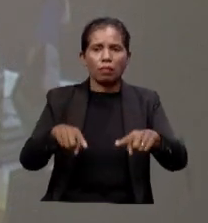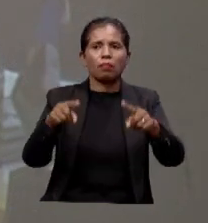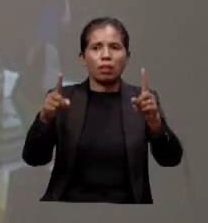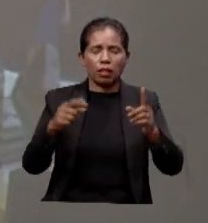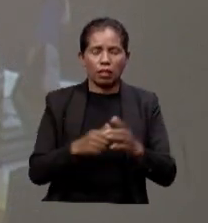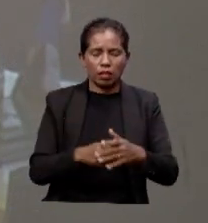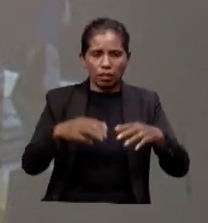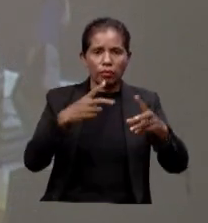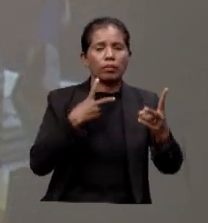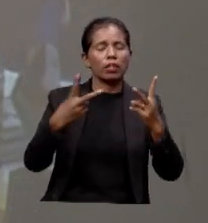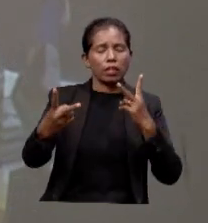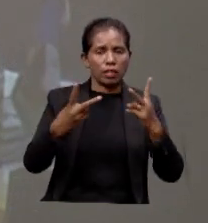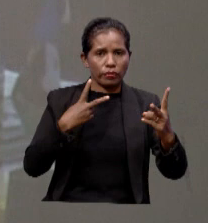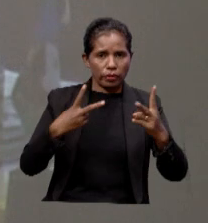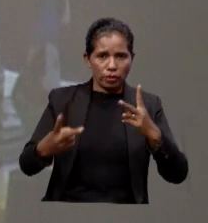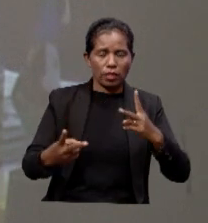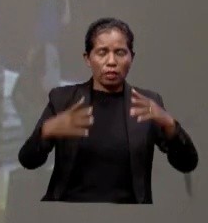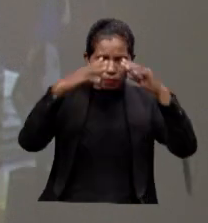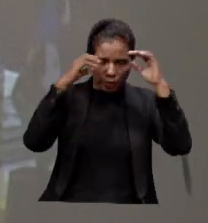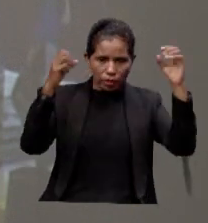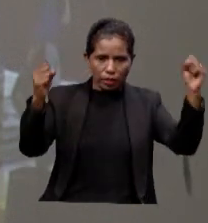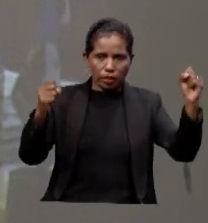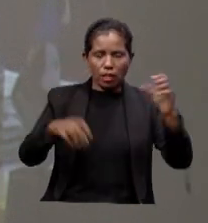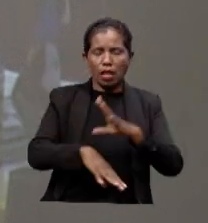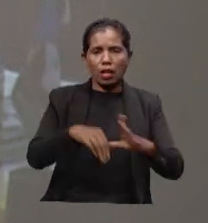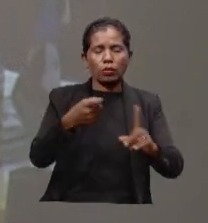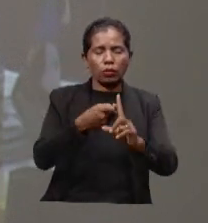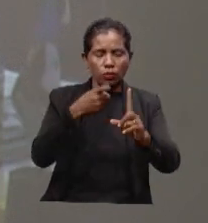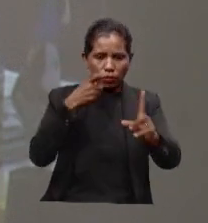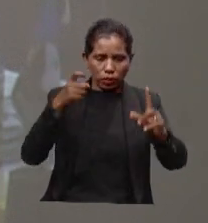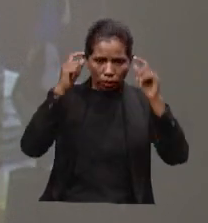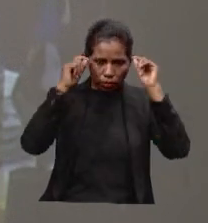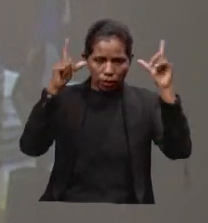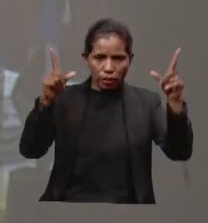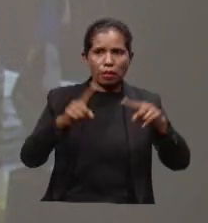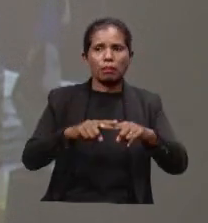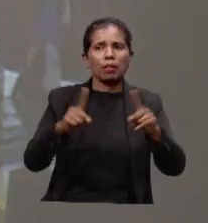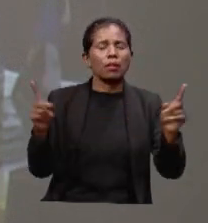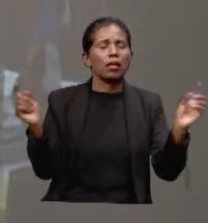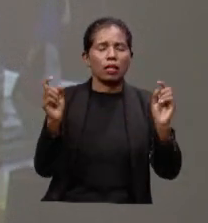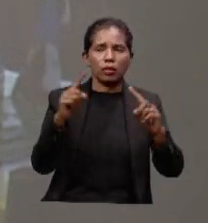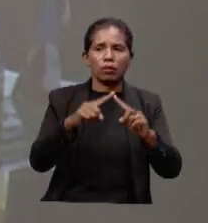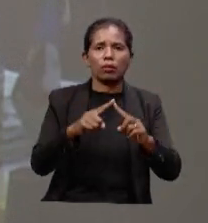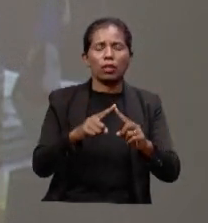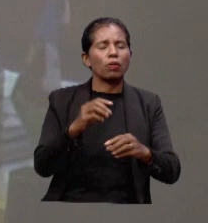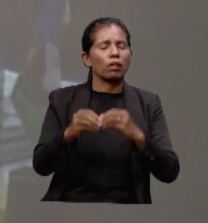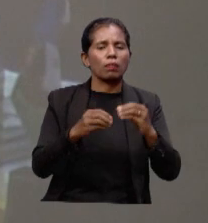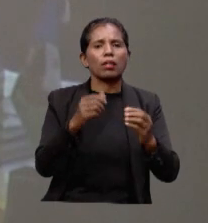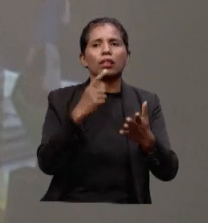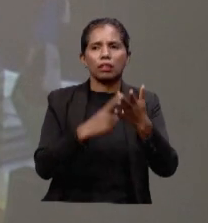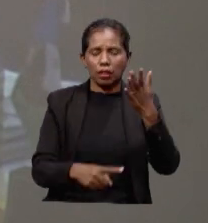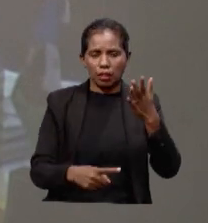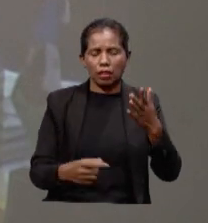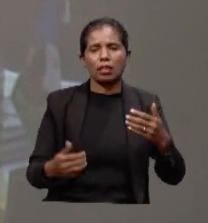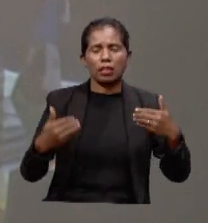ba viagem presidente da república nia sai husi território mai be quando la to né que estão selo kida se havia um